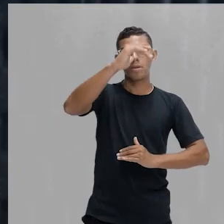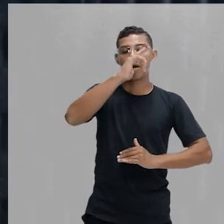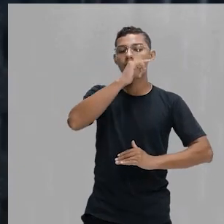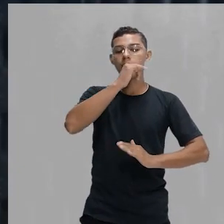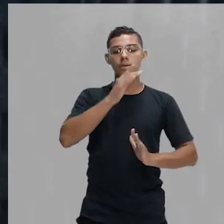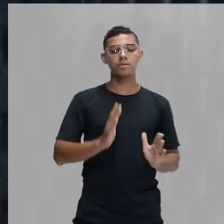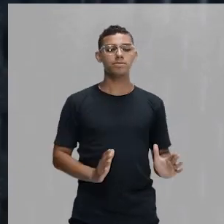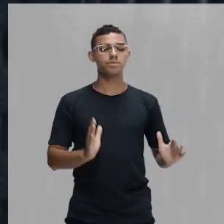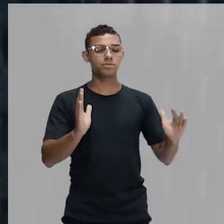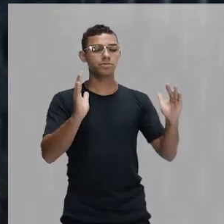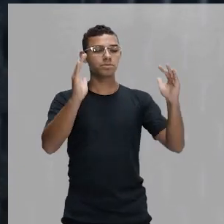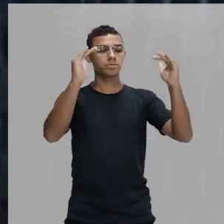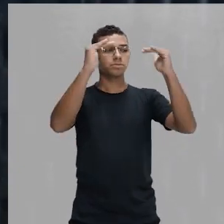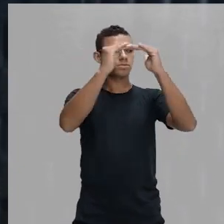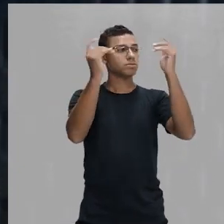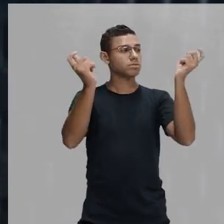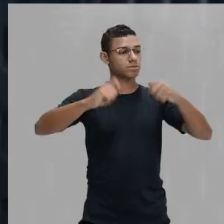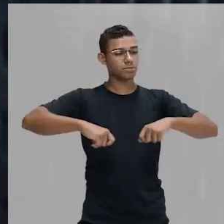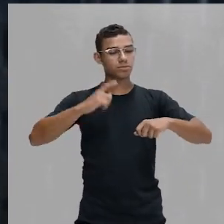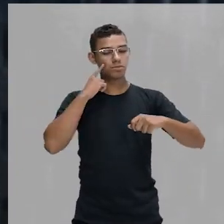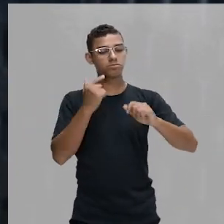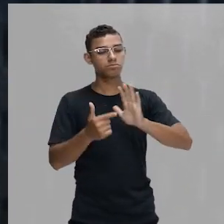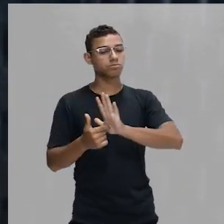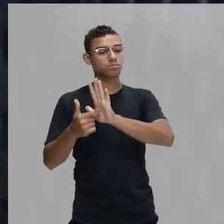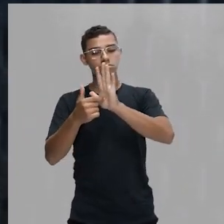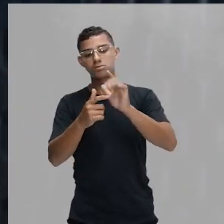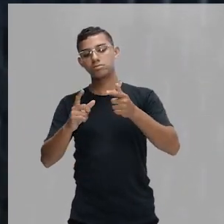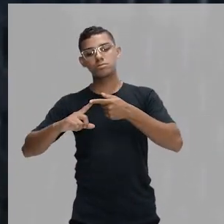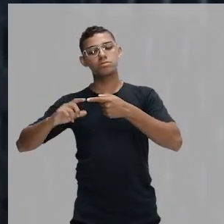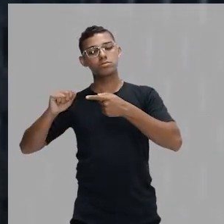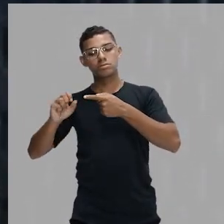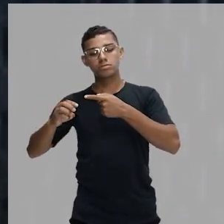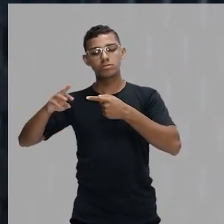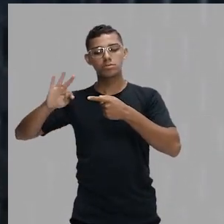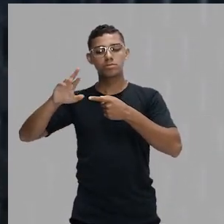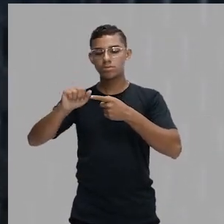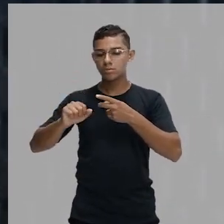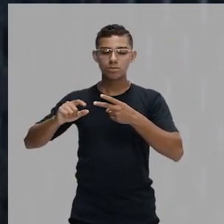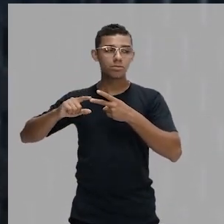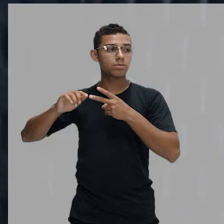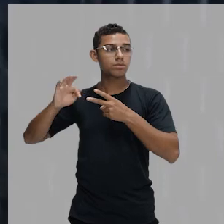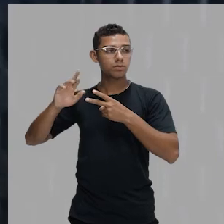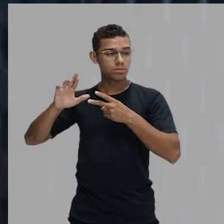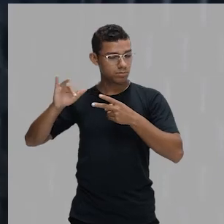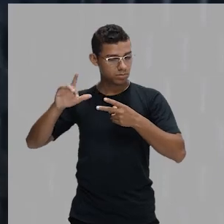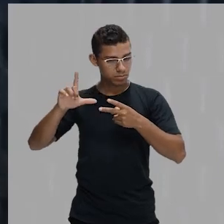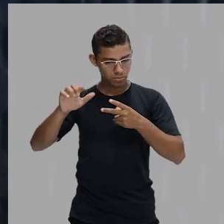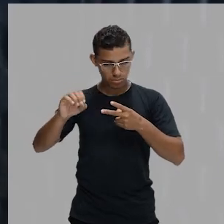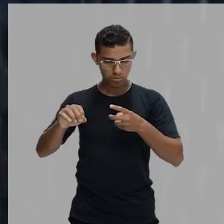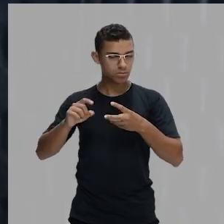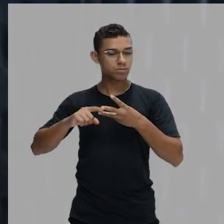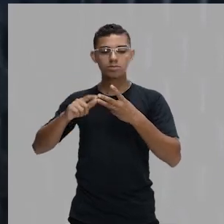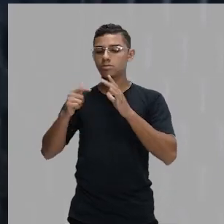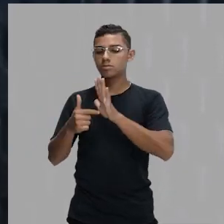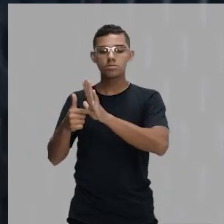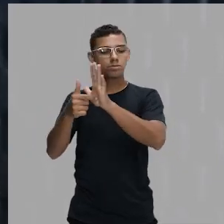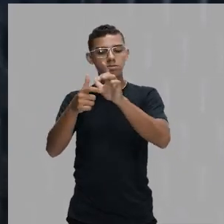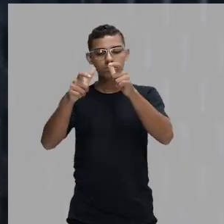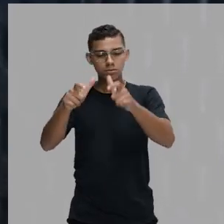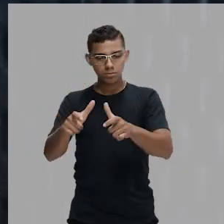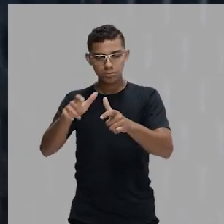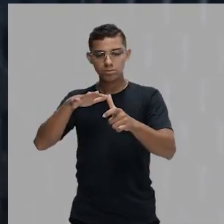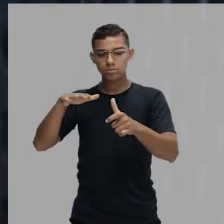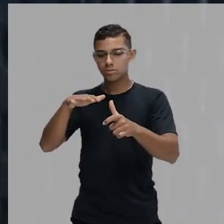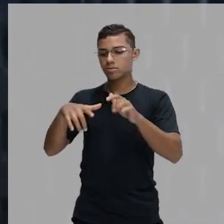água, tá ok? Então, ali tem a morte da fauna e da flora de um local, e isso vai gerar ali a decomposição de toda essa